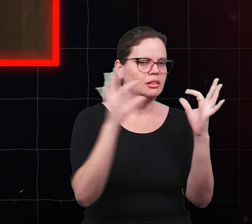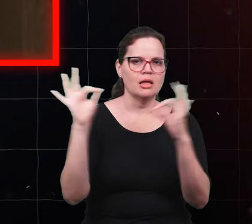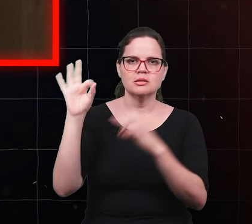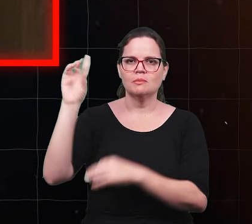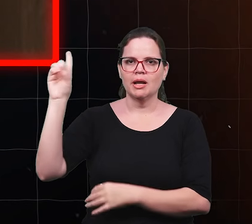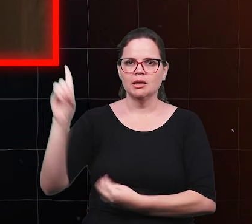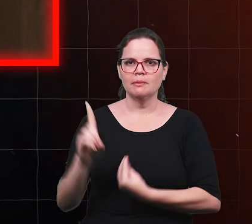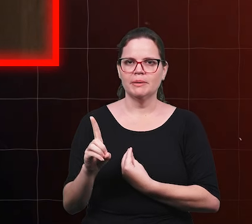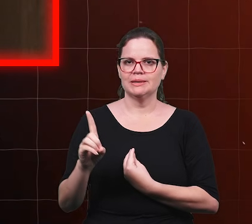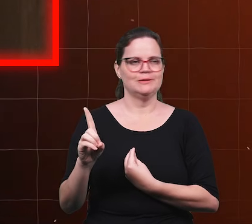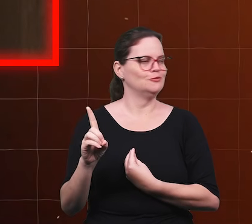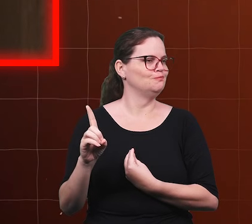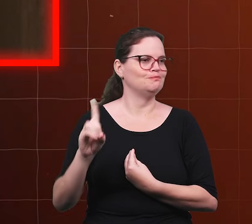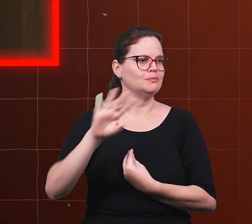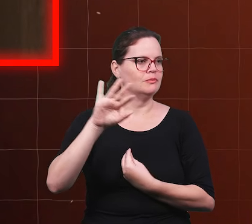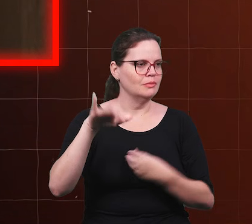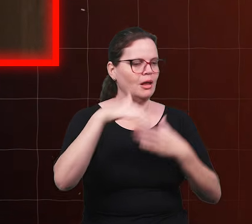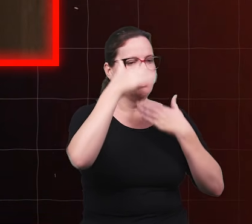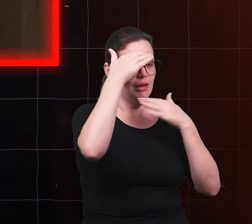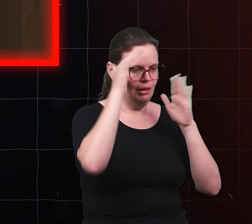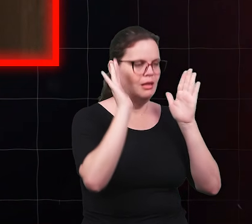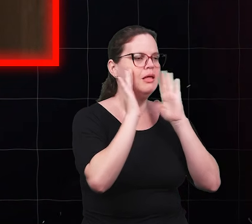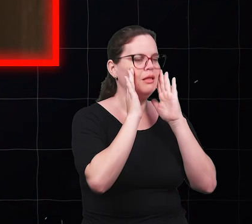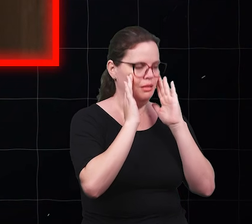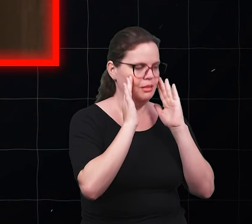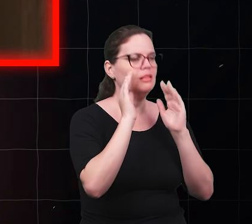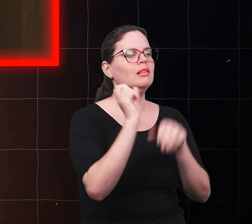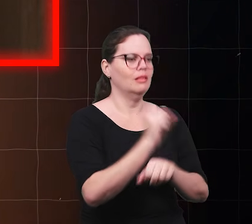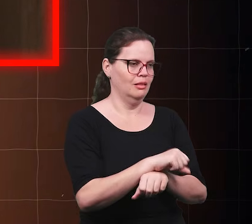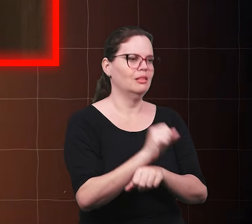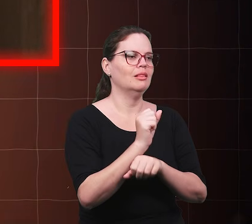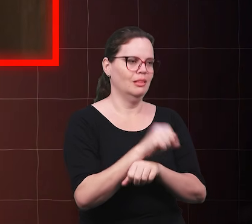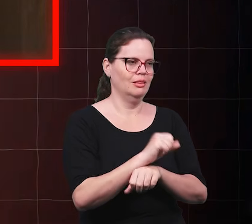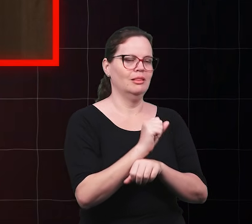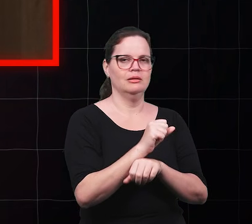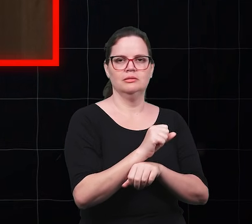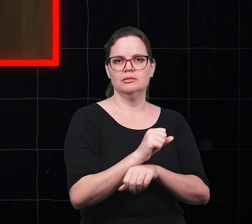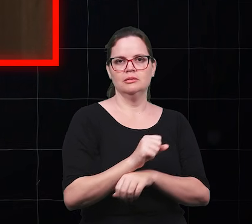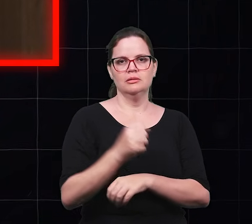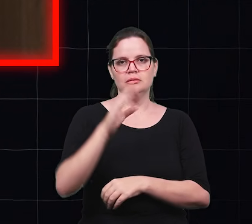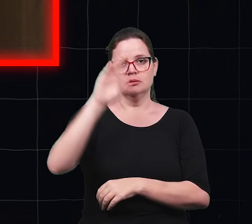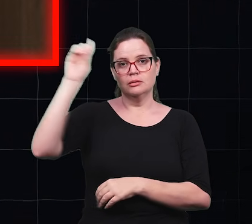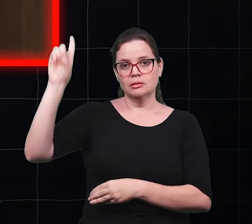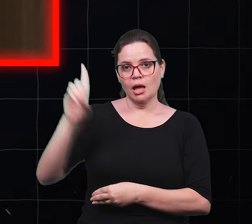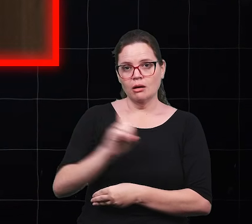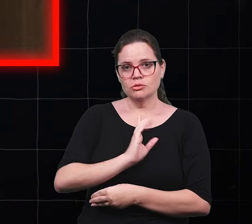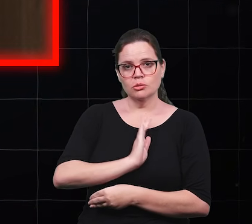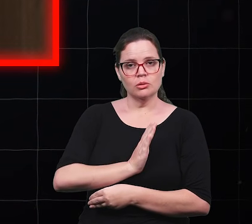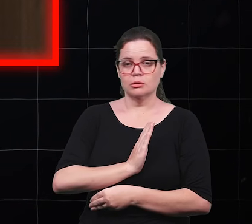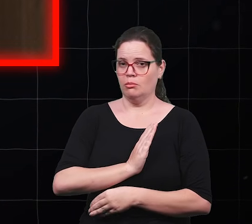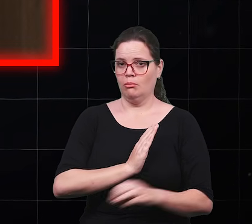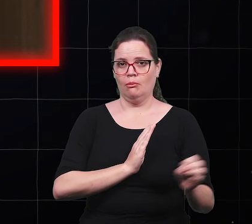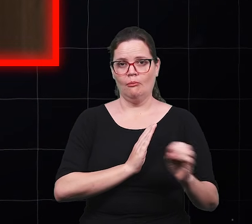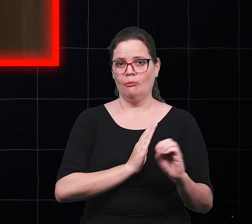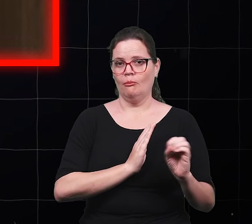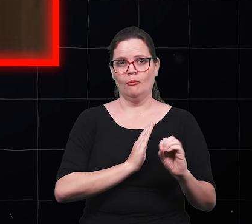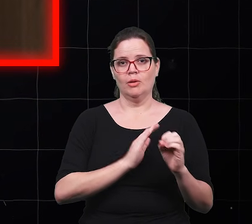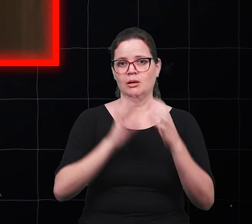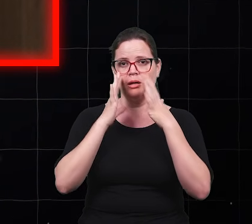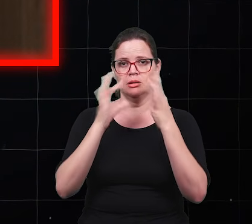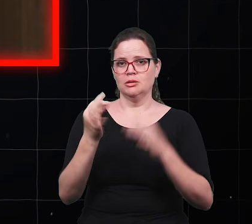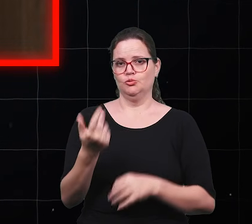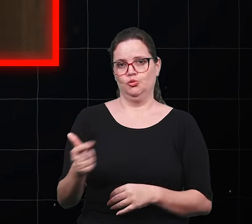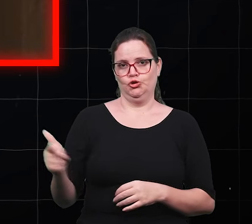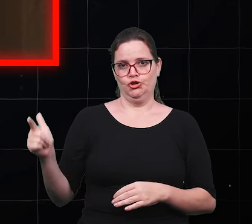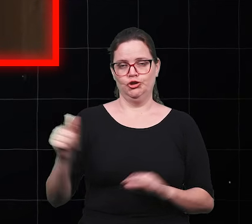a presença de Deus no culto, a presença de Deus no seu coração, na sua vida.